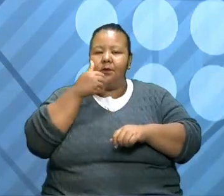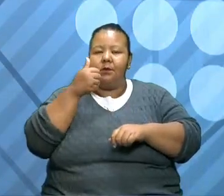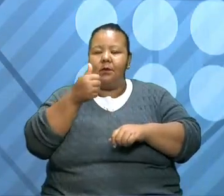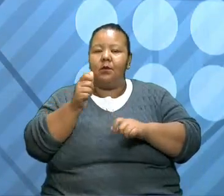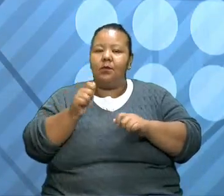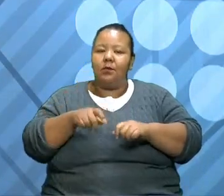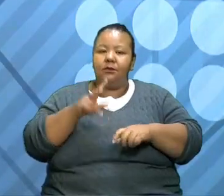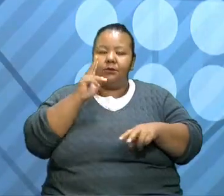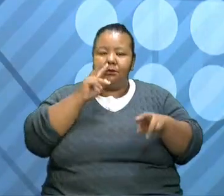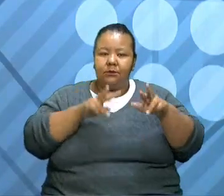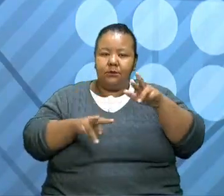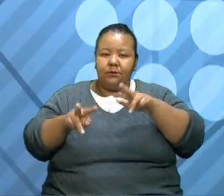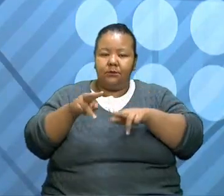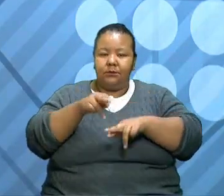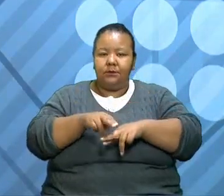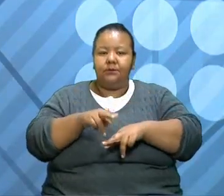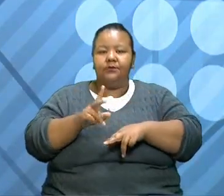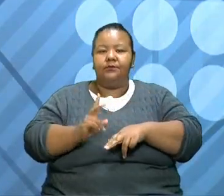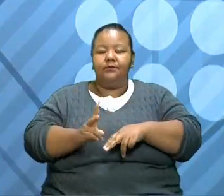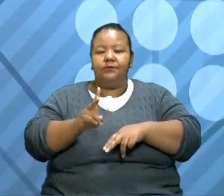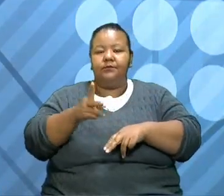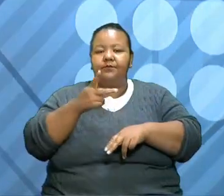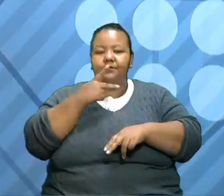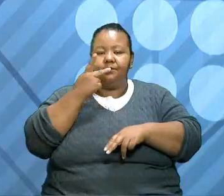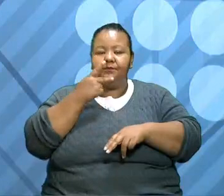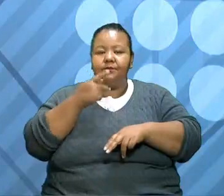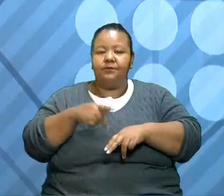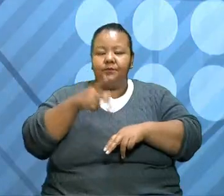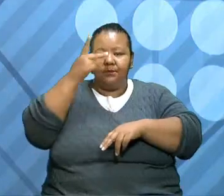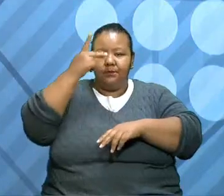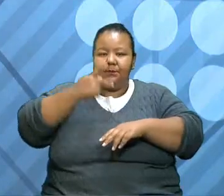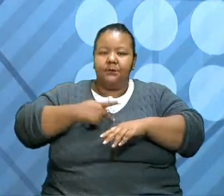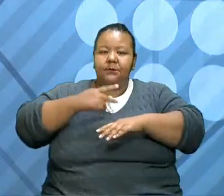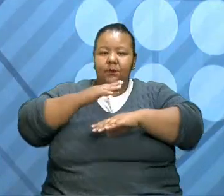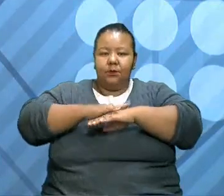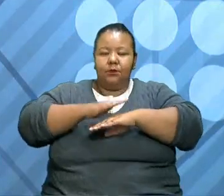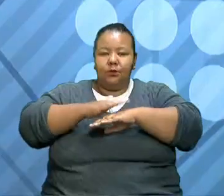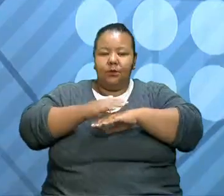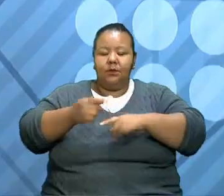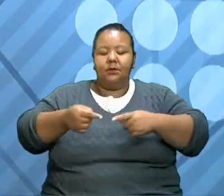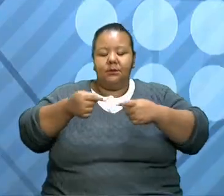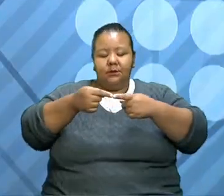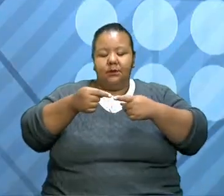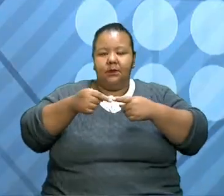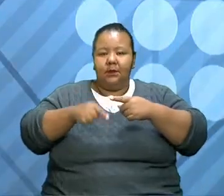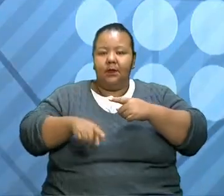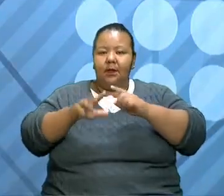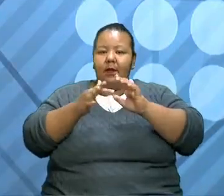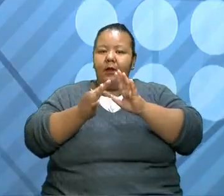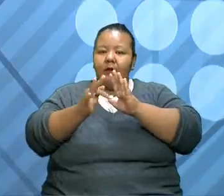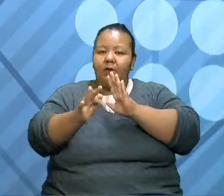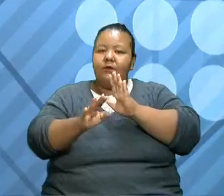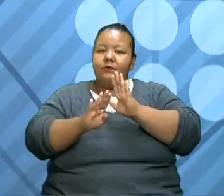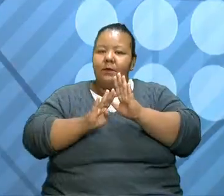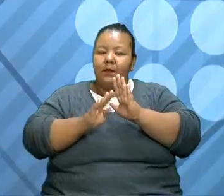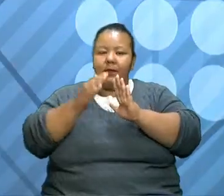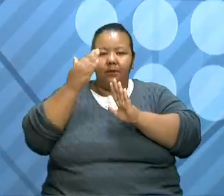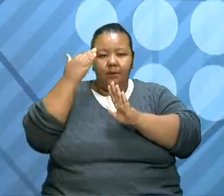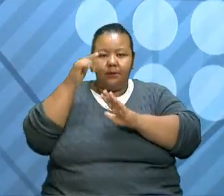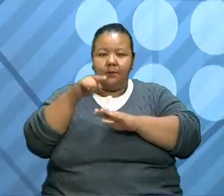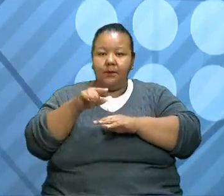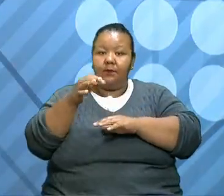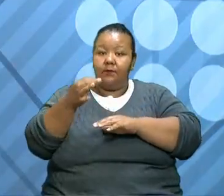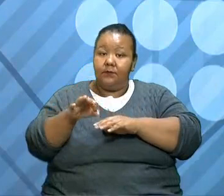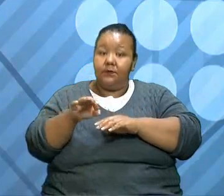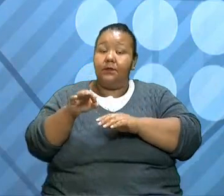rever esse ponto. Então, toda vez que fala em autonomia, você tem que atrelar diretamente ao feedback para saber se você